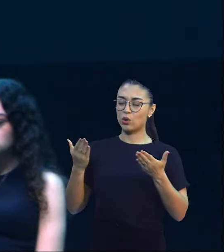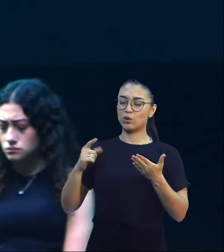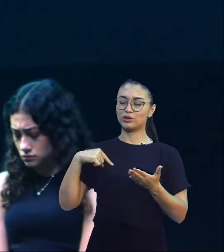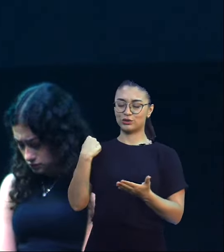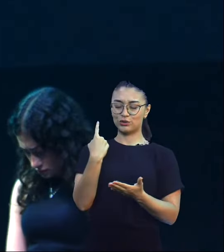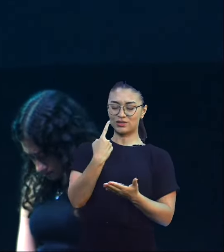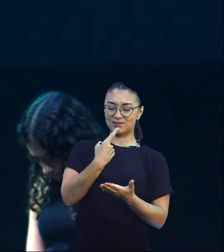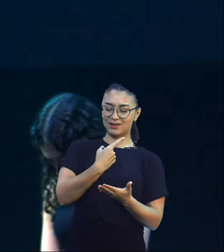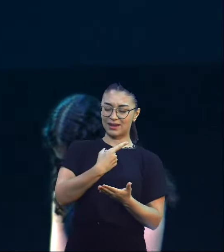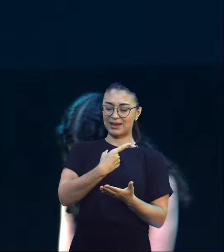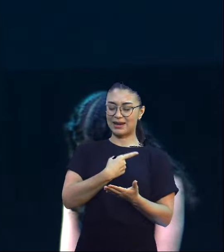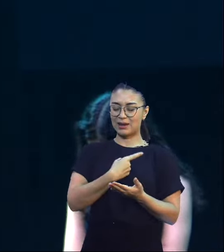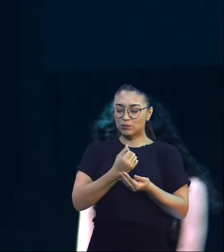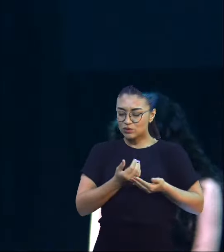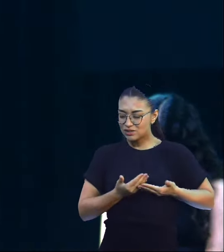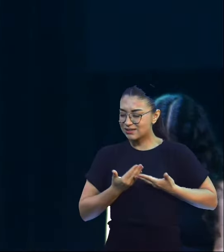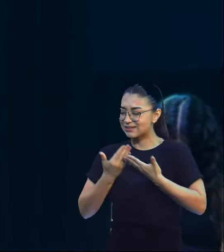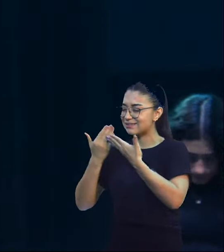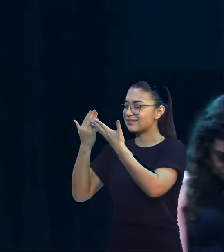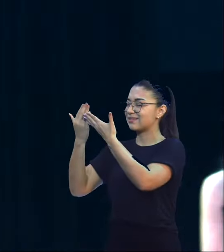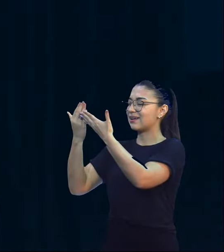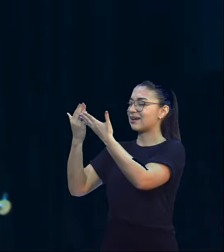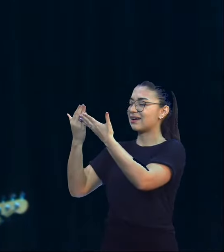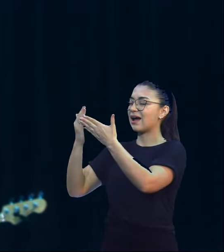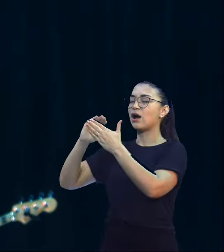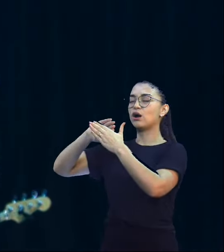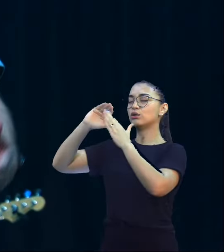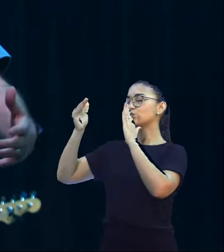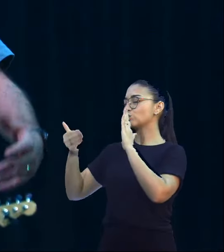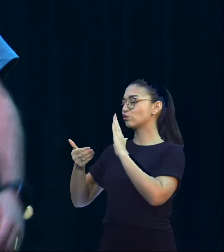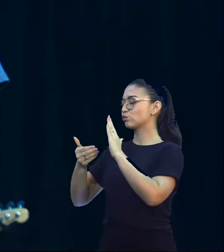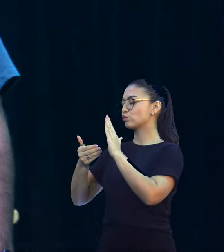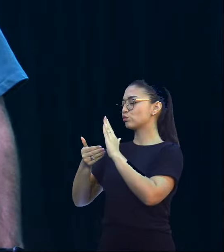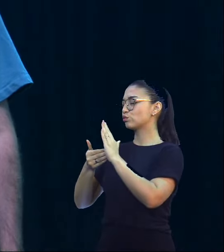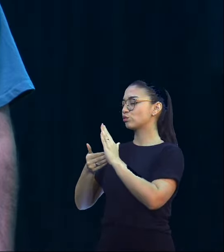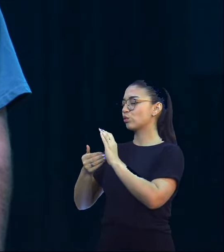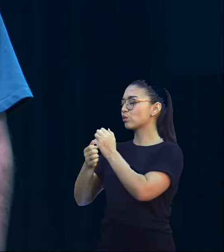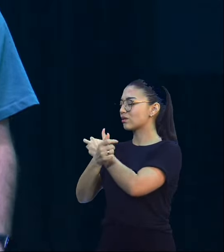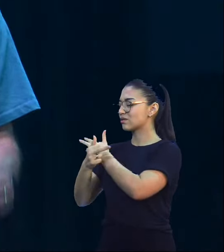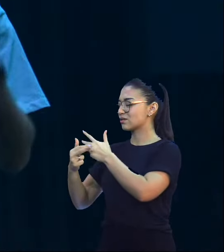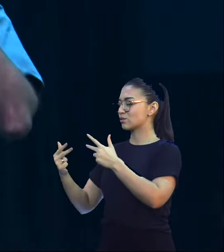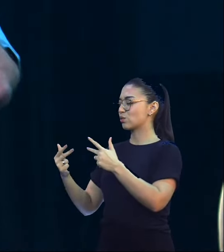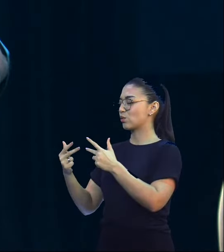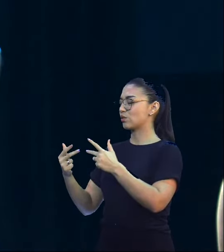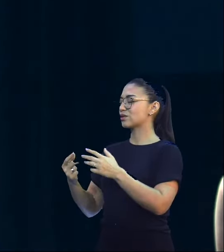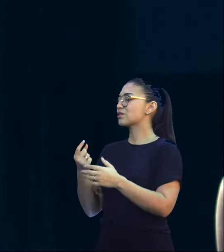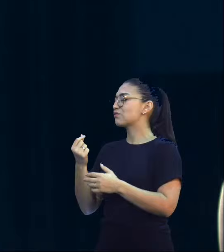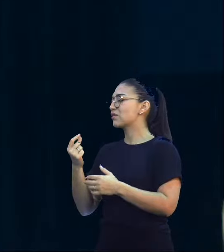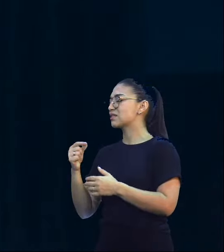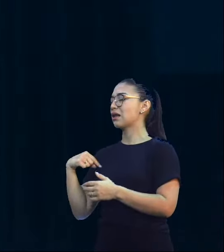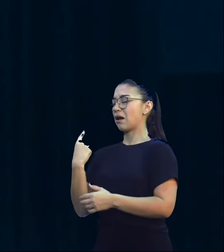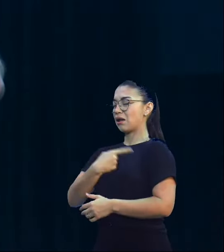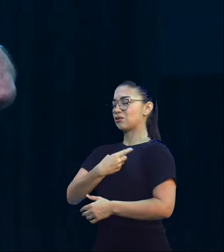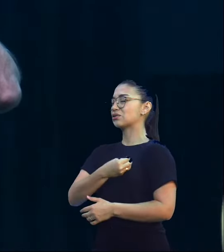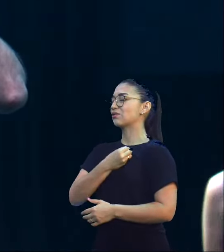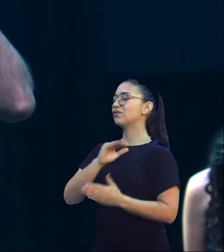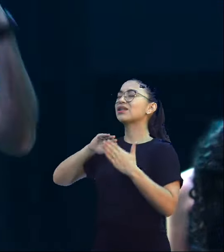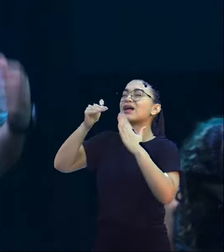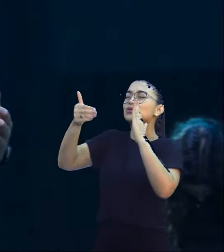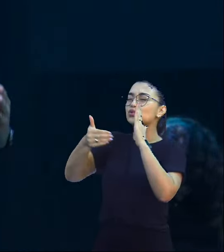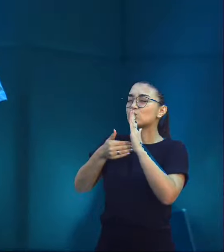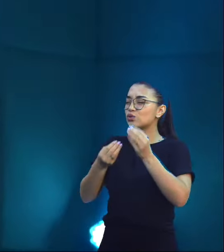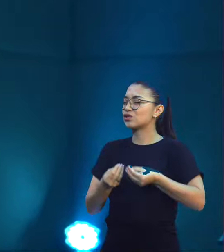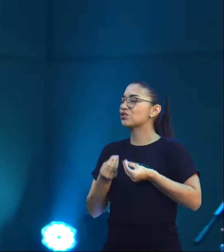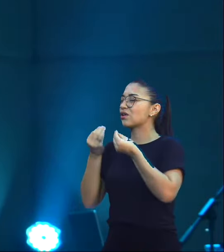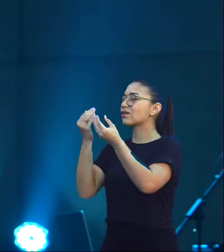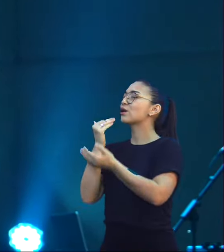cada semente que chega ao nosso bolso. Pai, eu te peço que a gente não viva